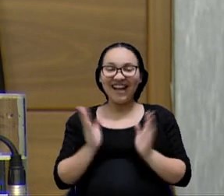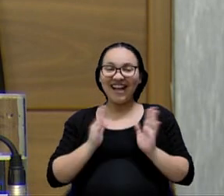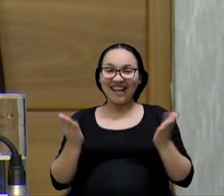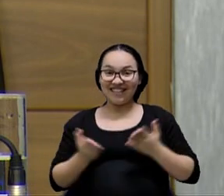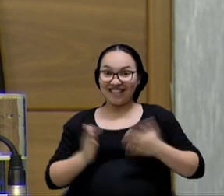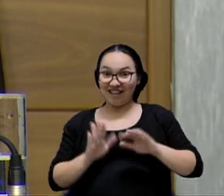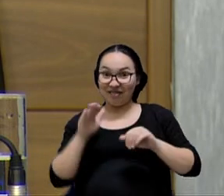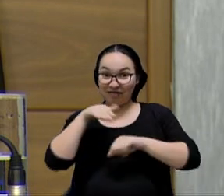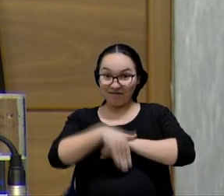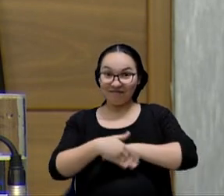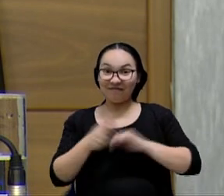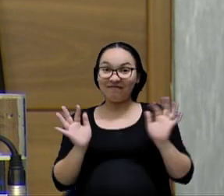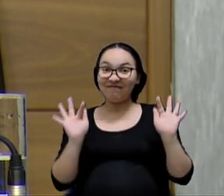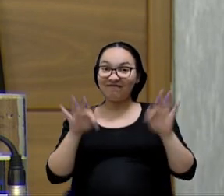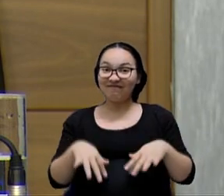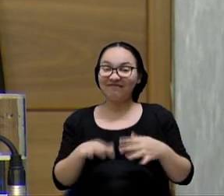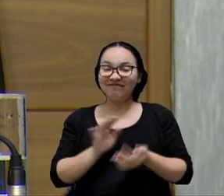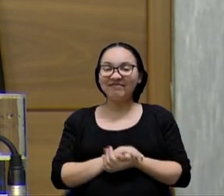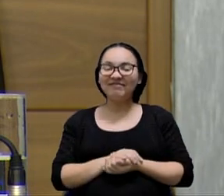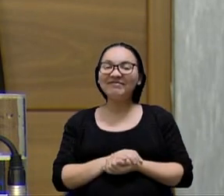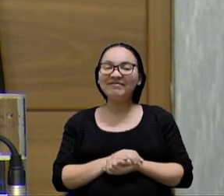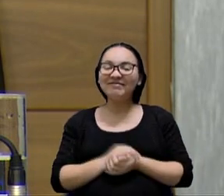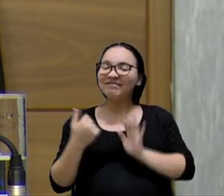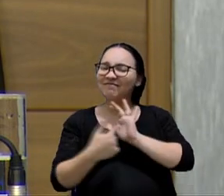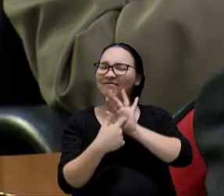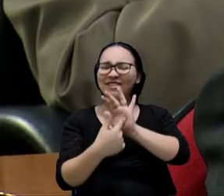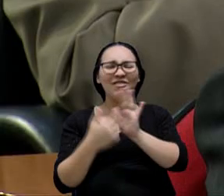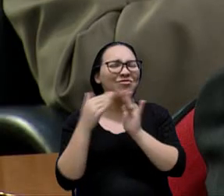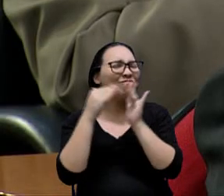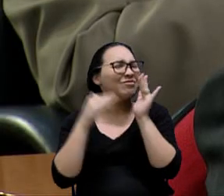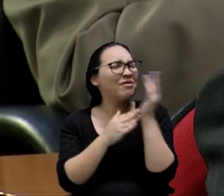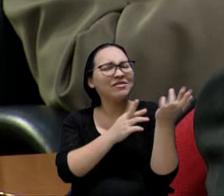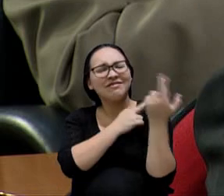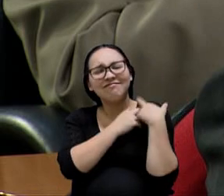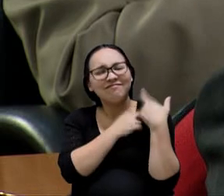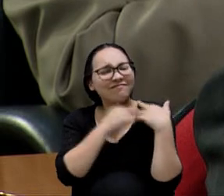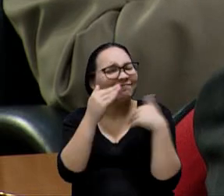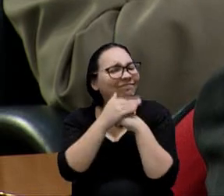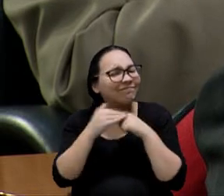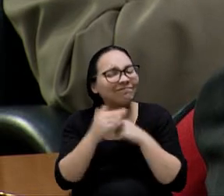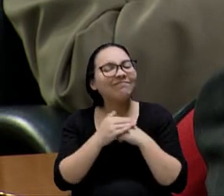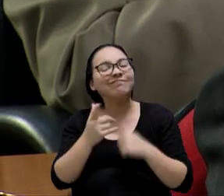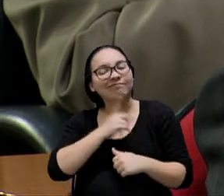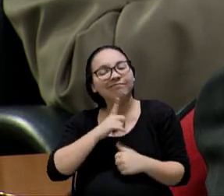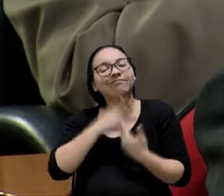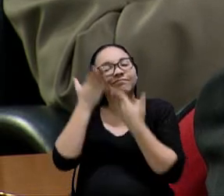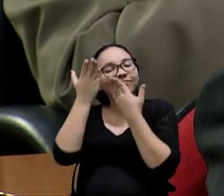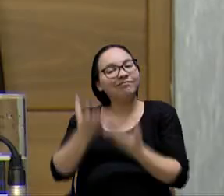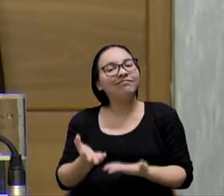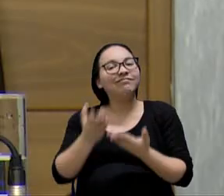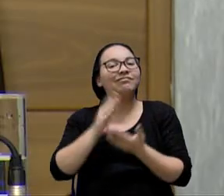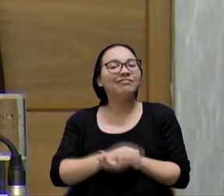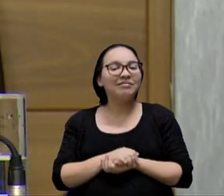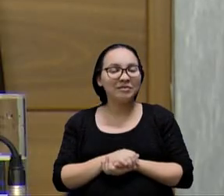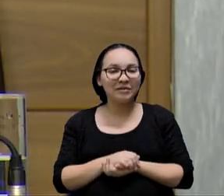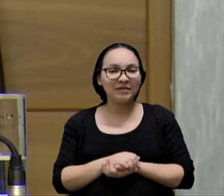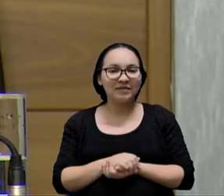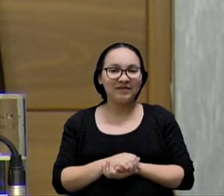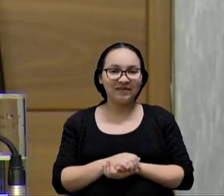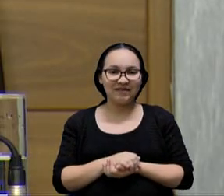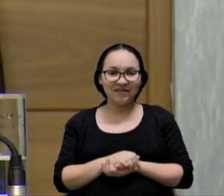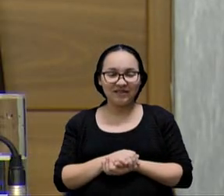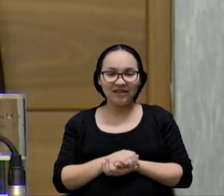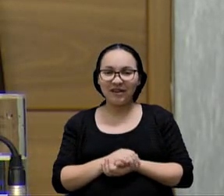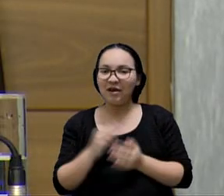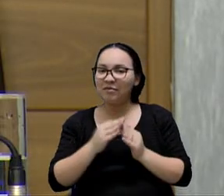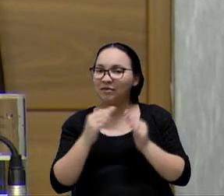essa noite, mostrando todo o respeito e o carinho que temos pelo senhor e por todos aqueles